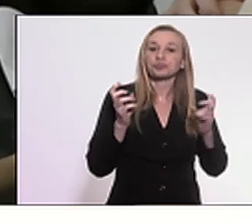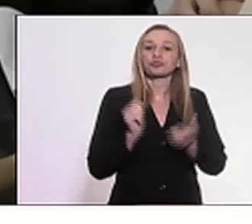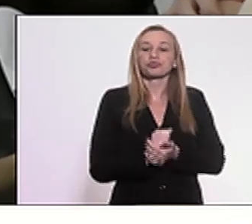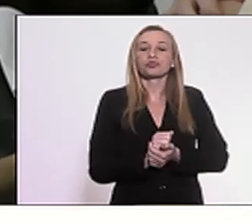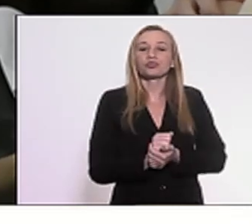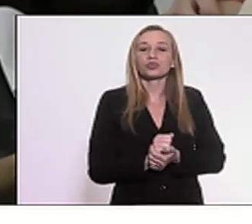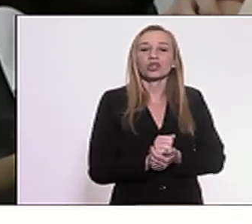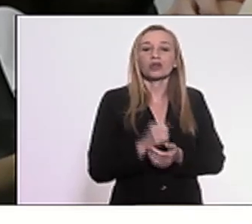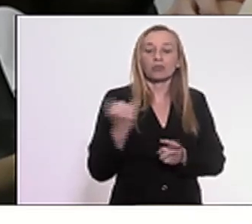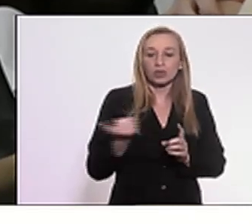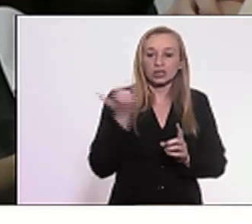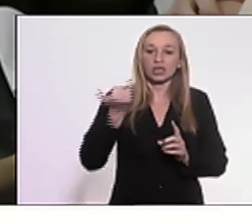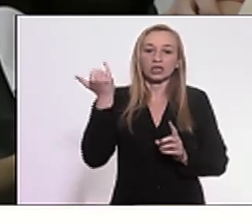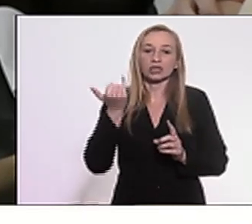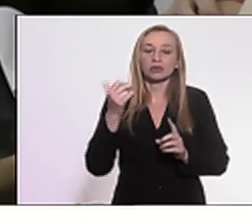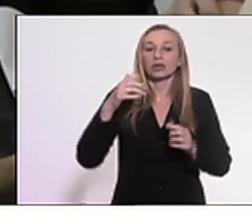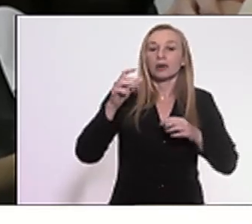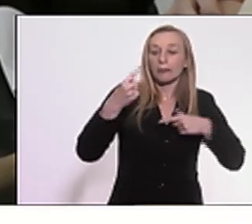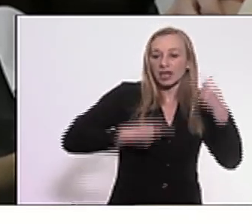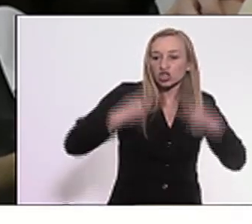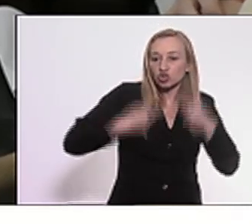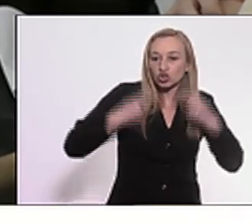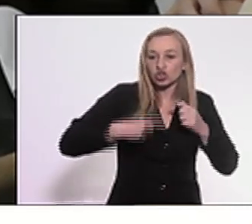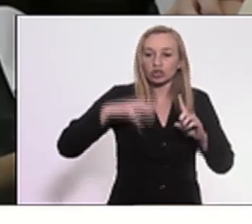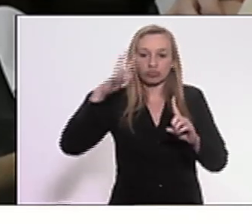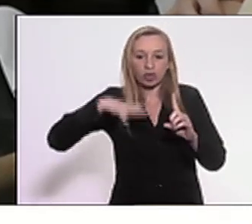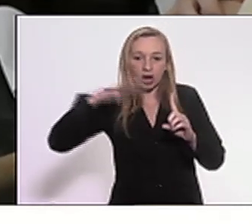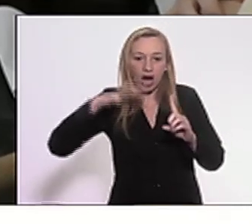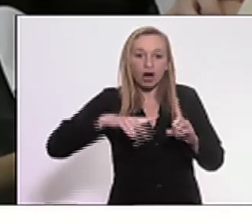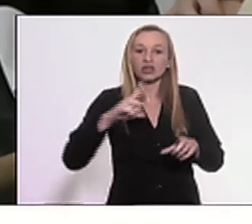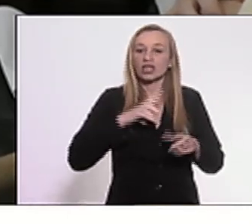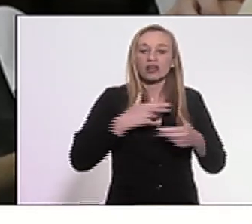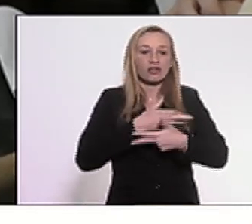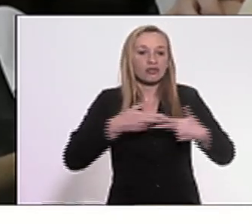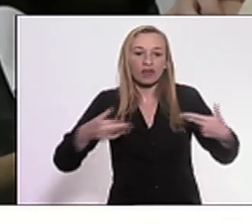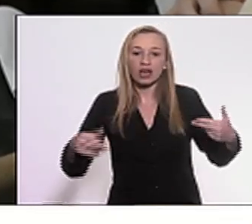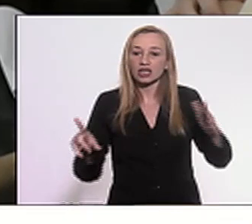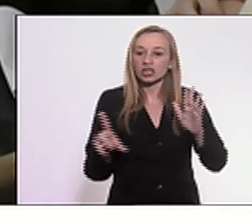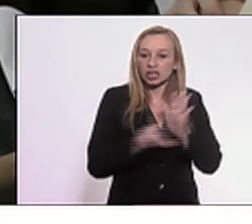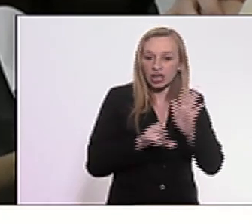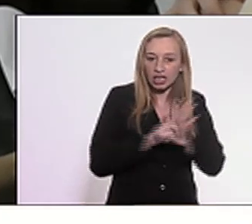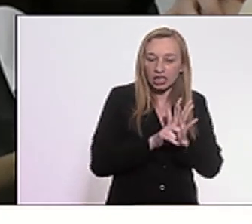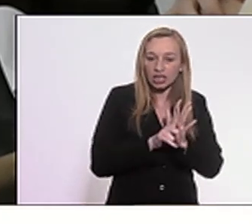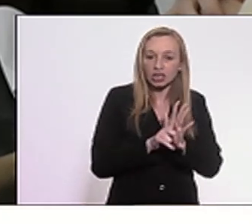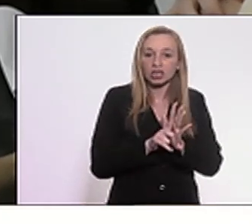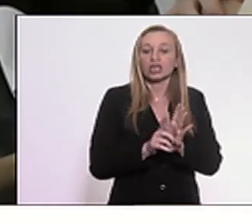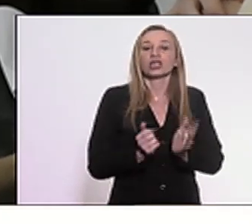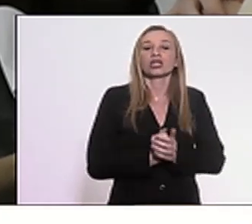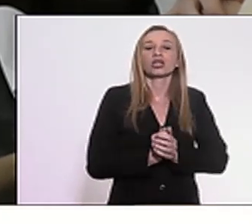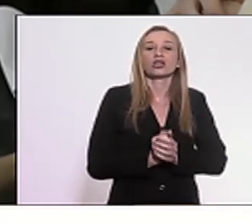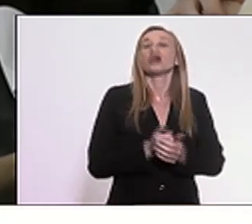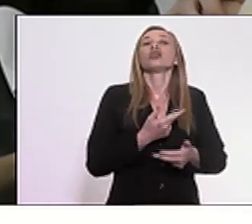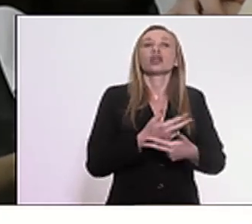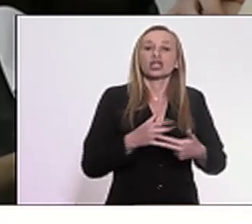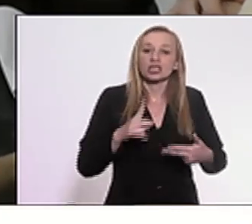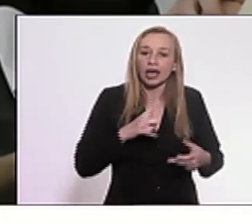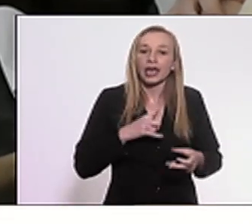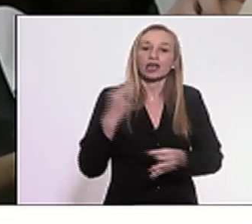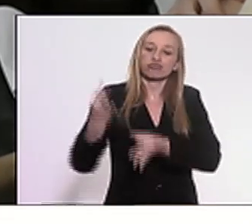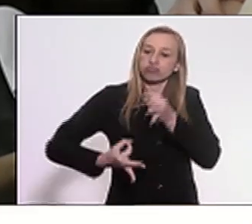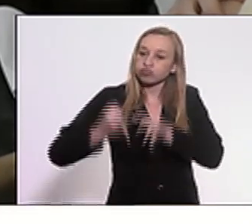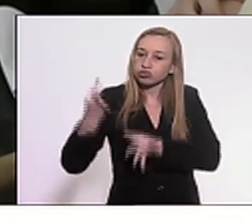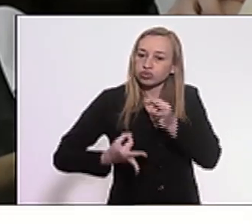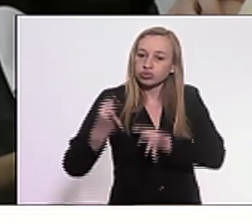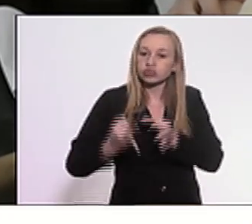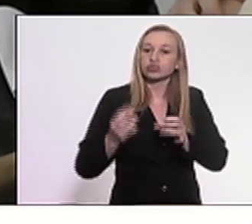moral, porque, primeiramente, existem 2 estatutos convivendo dentro do mesmo órgão. Quer dizer, existem os promotores, procuradores